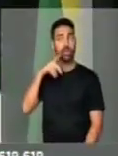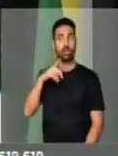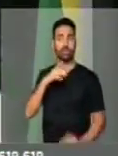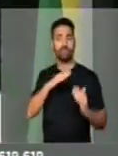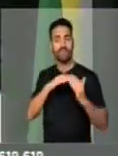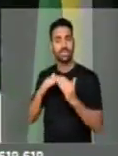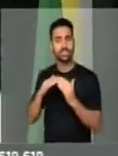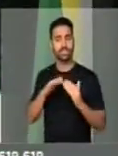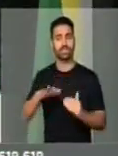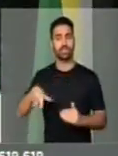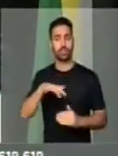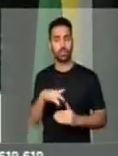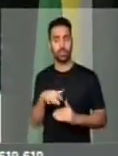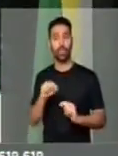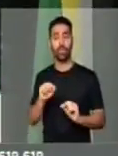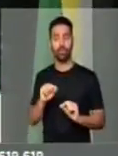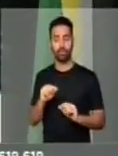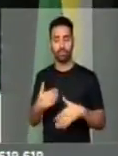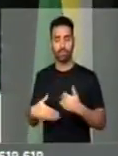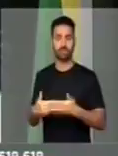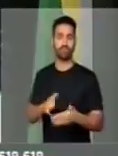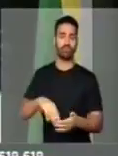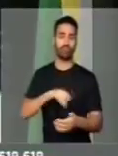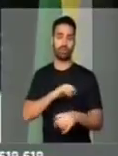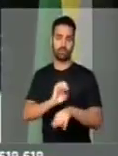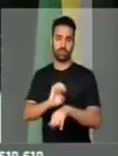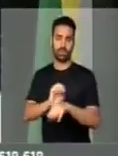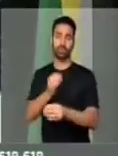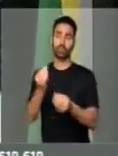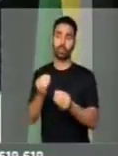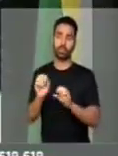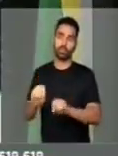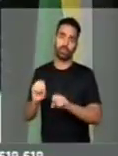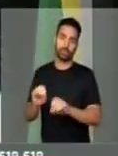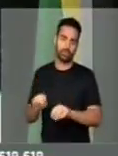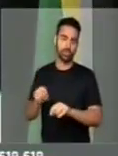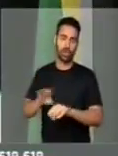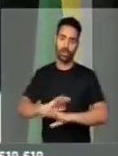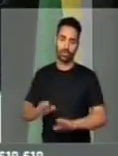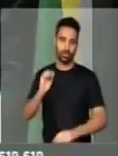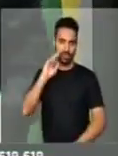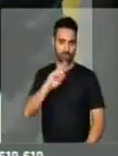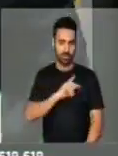fazendo com que se desenvolva o nosso estado através da educação. Esse era o registro, senhor presidente.